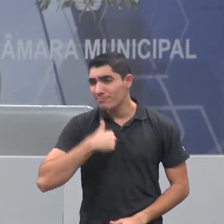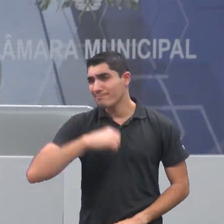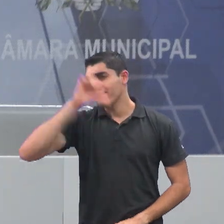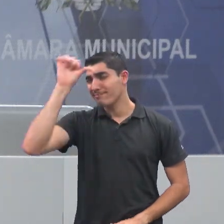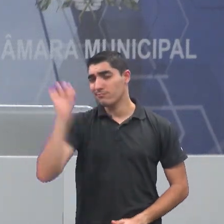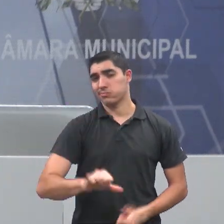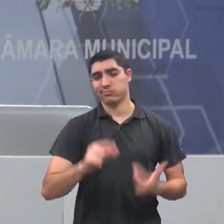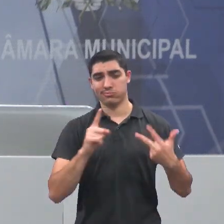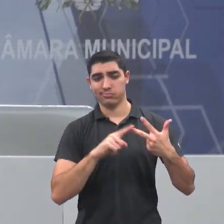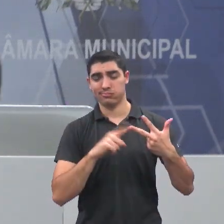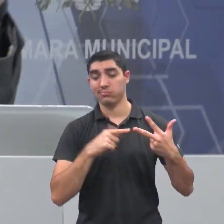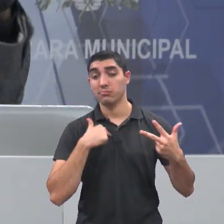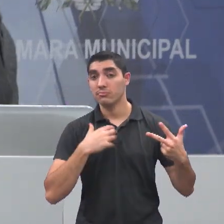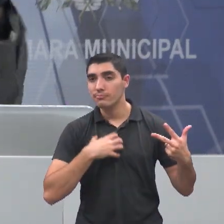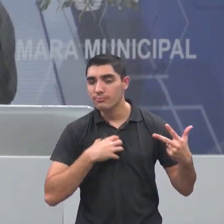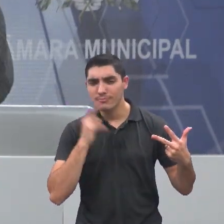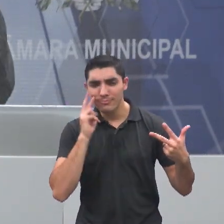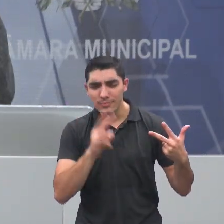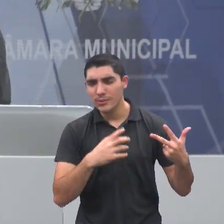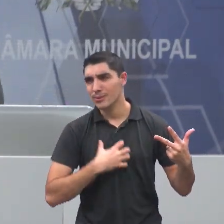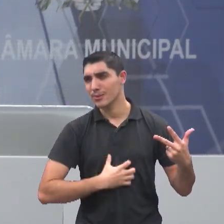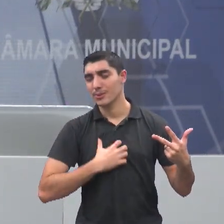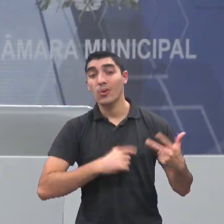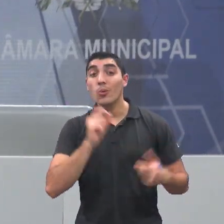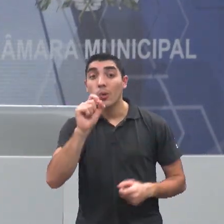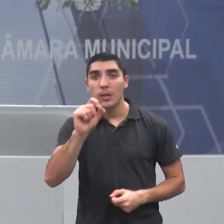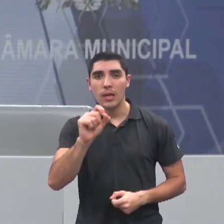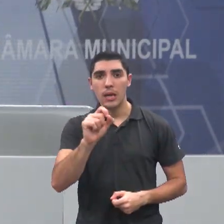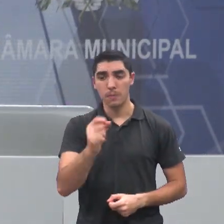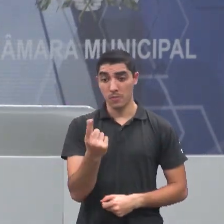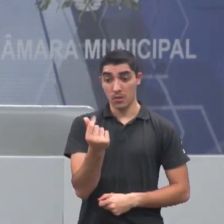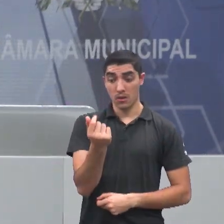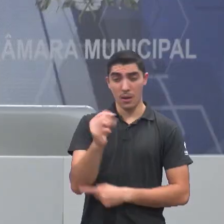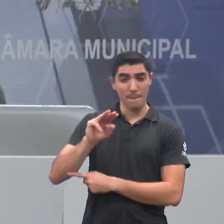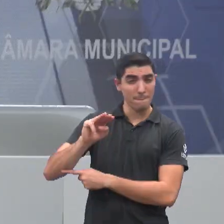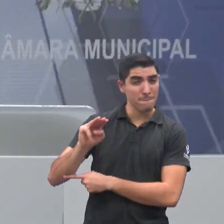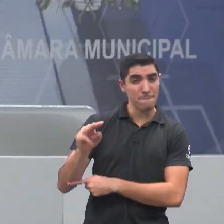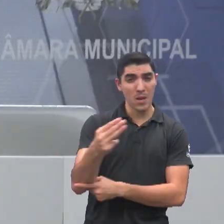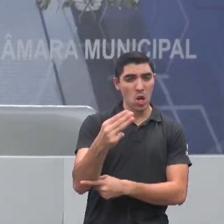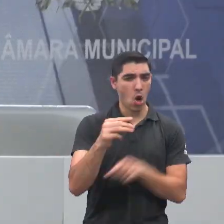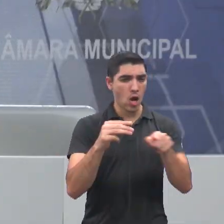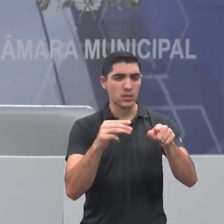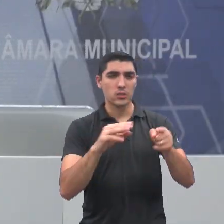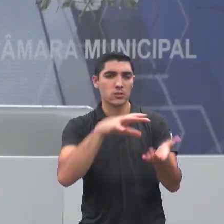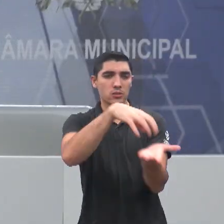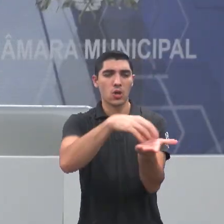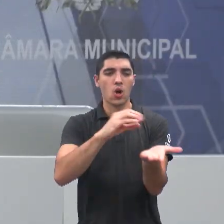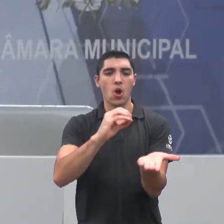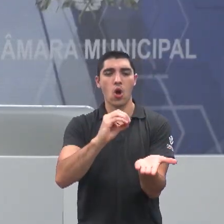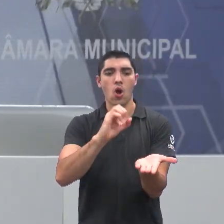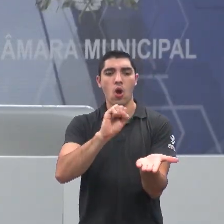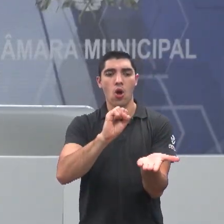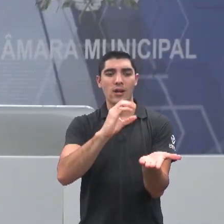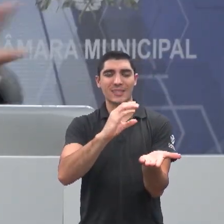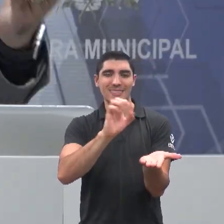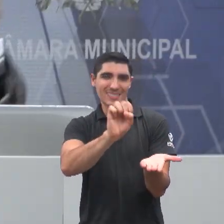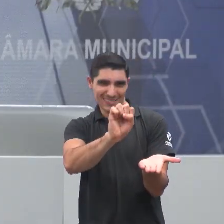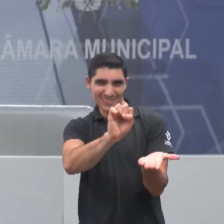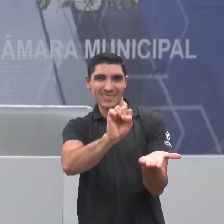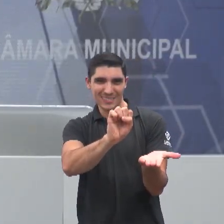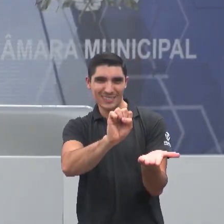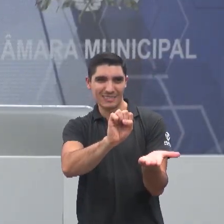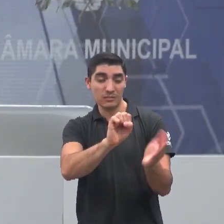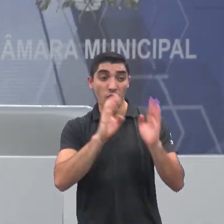assim, ó, escrito lá mais ou menos assim, ó, milhões para OSCs LGBTQIA+. E aí eu volto, tergiversa com a